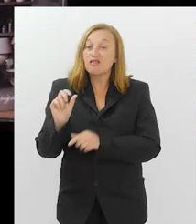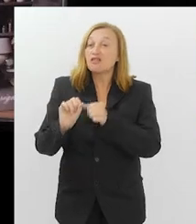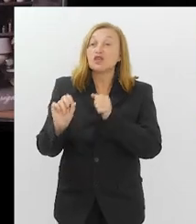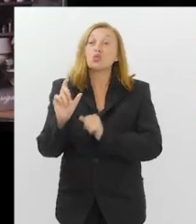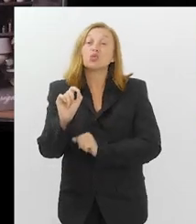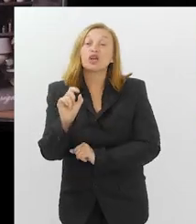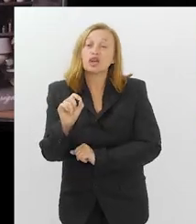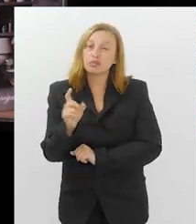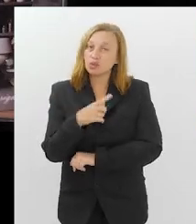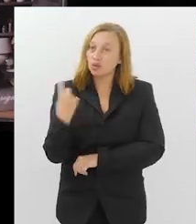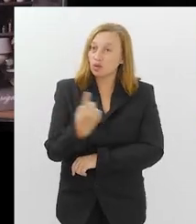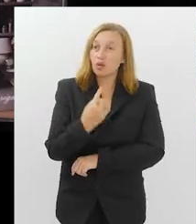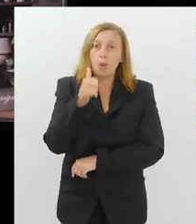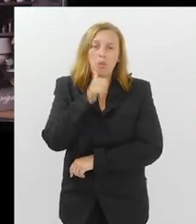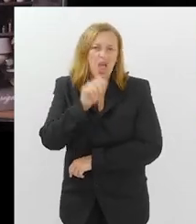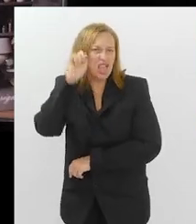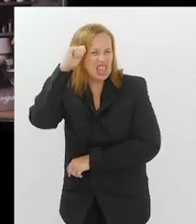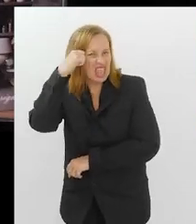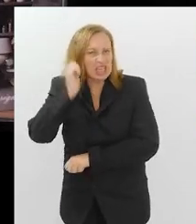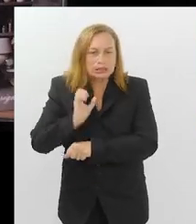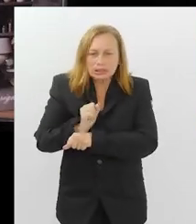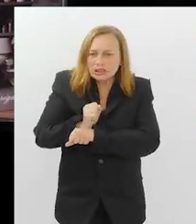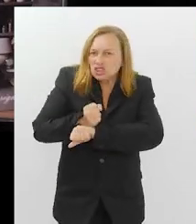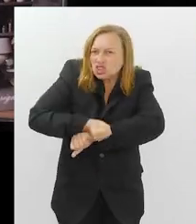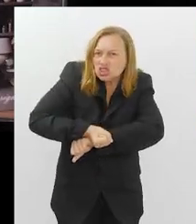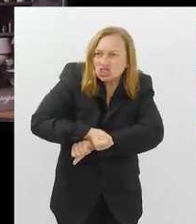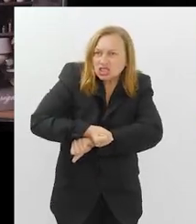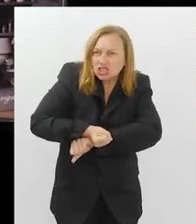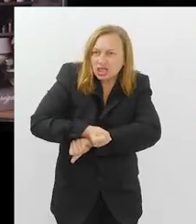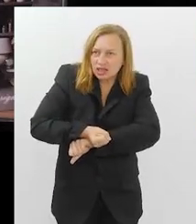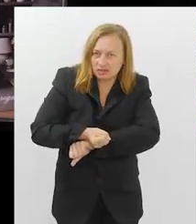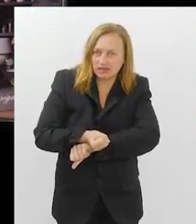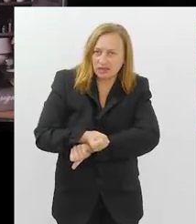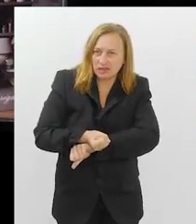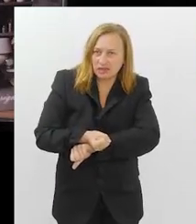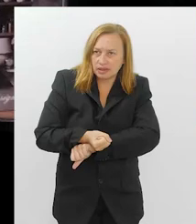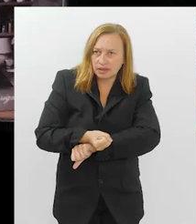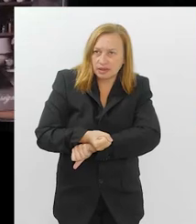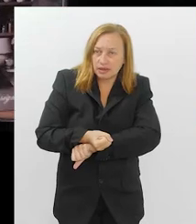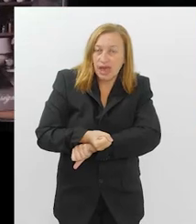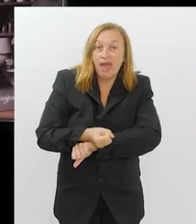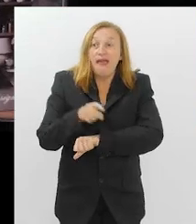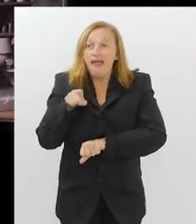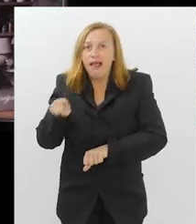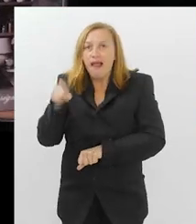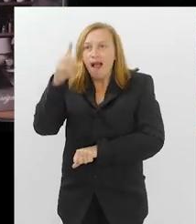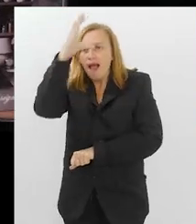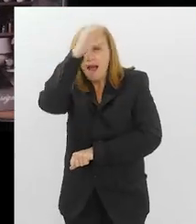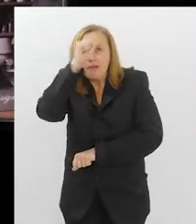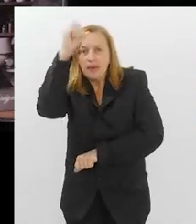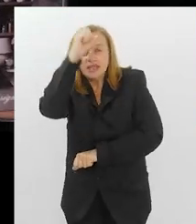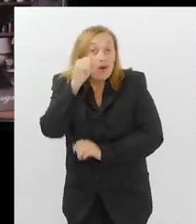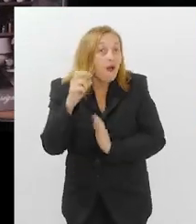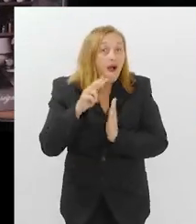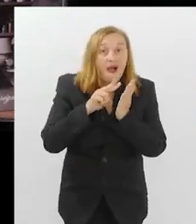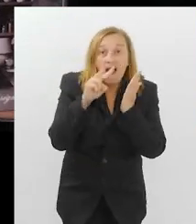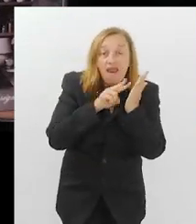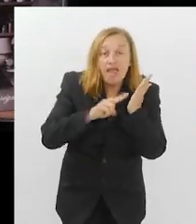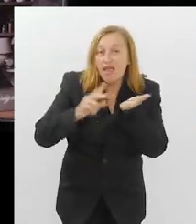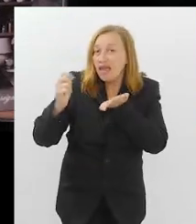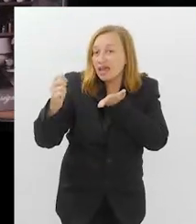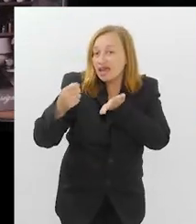mulher preta, escravizada, estrategista. Ela aprendeu a ler,